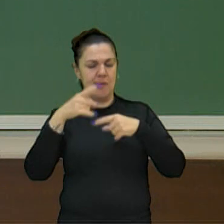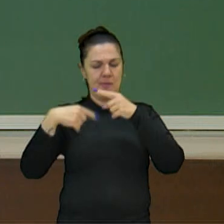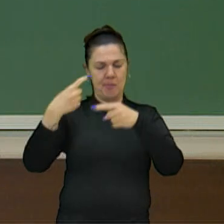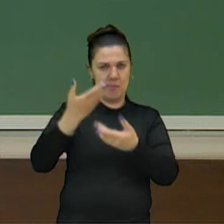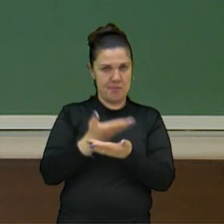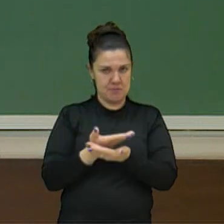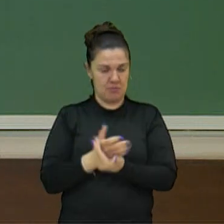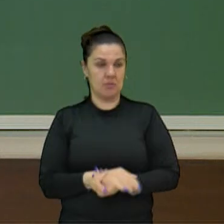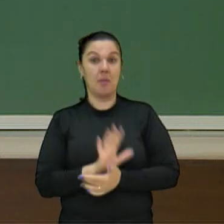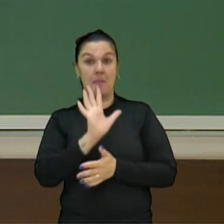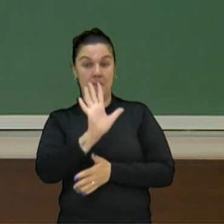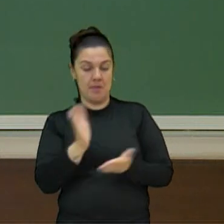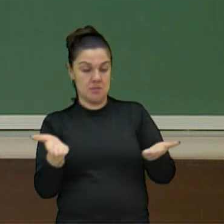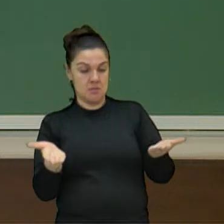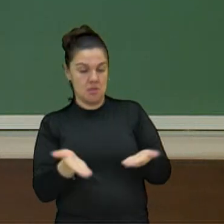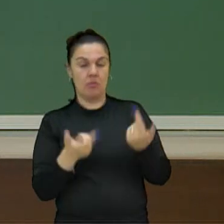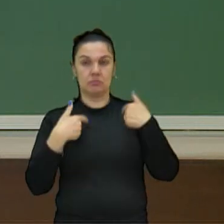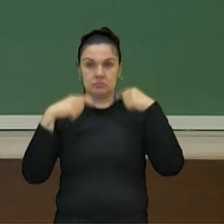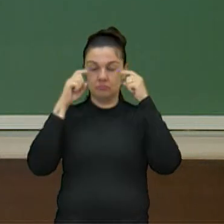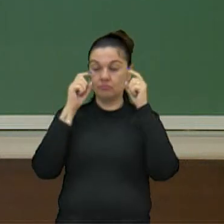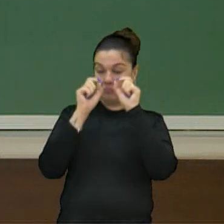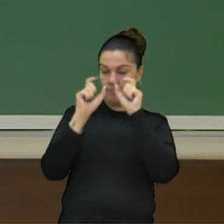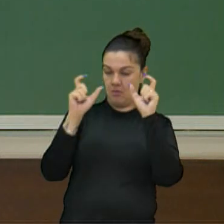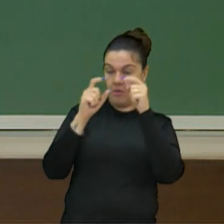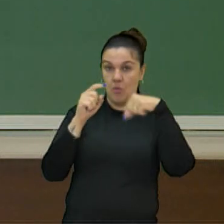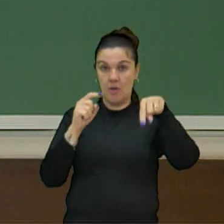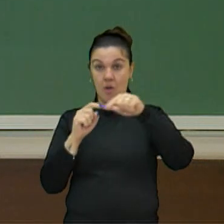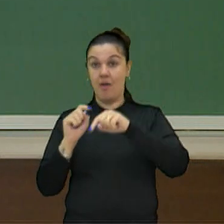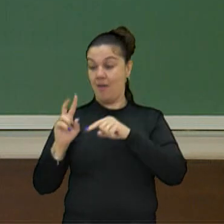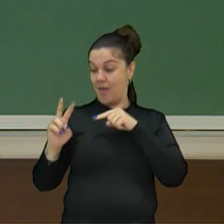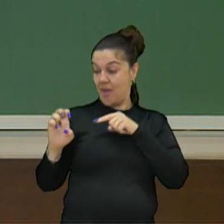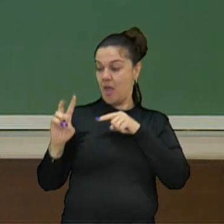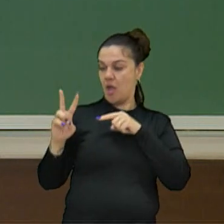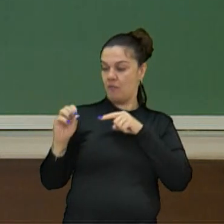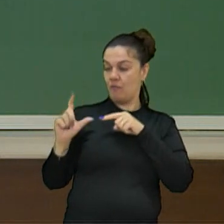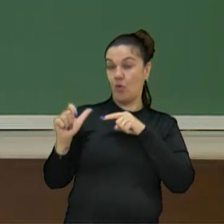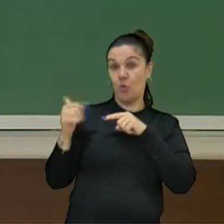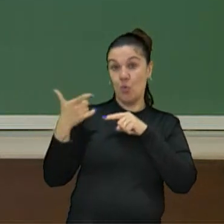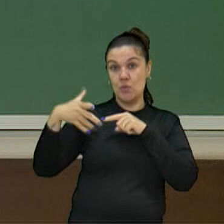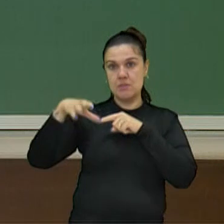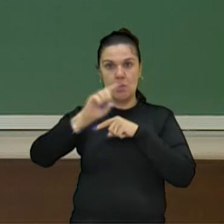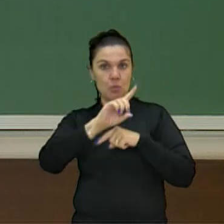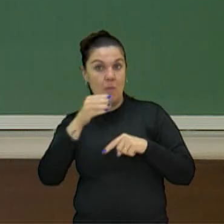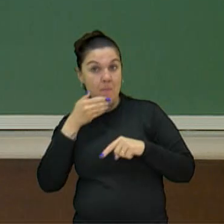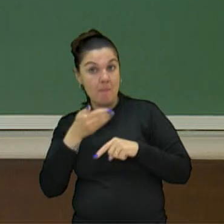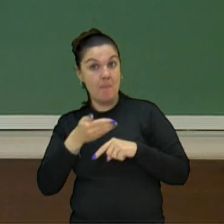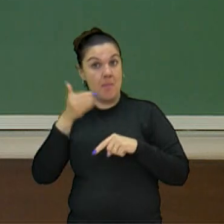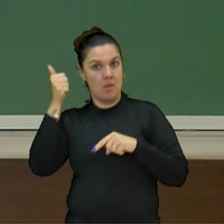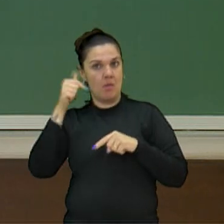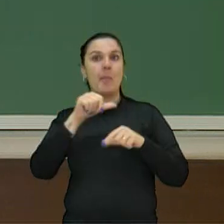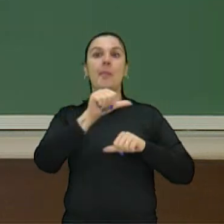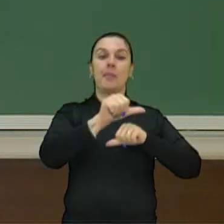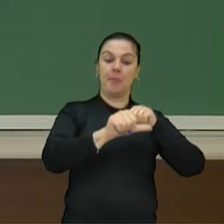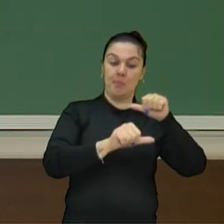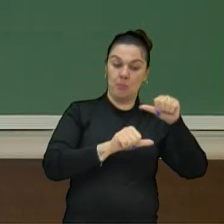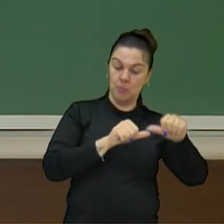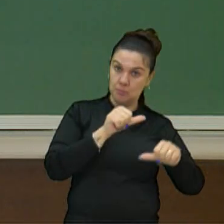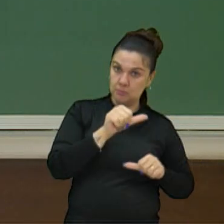próximas aulas. Mas então tem que ter isso na cabeça de vocês. Evolução não significa melhorar alguma coisa.